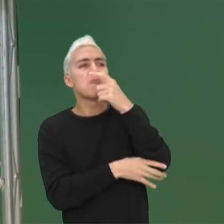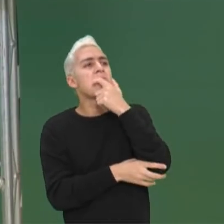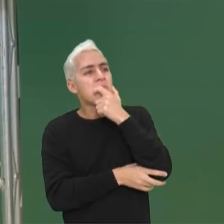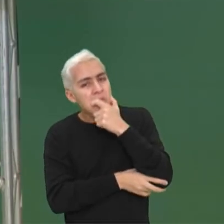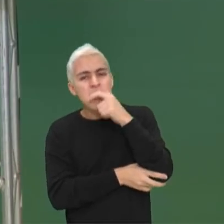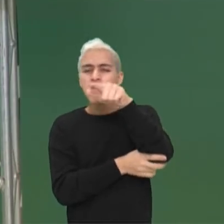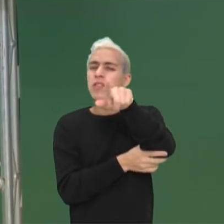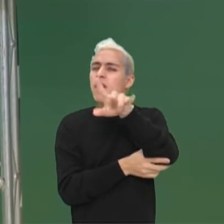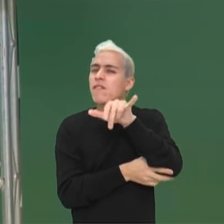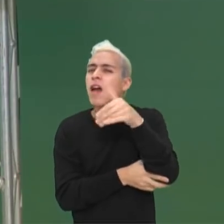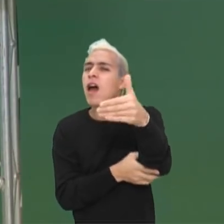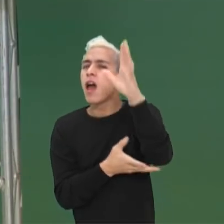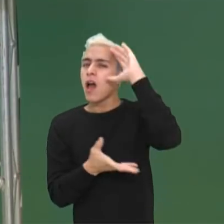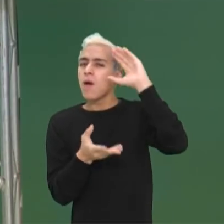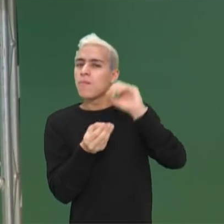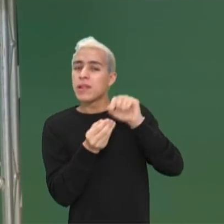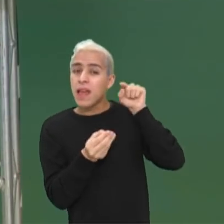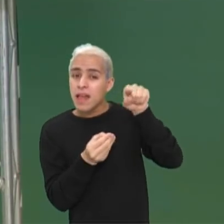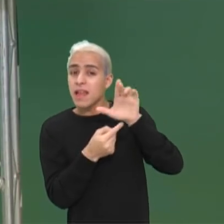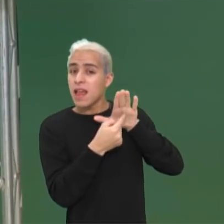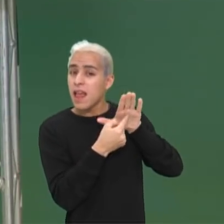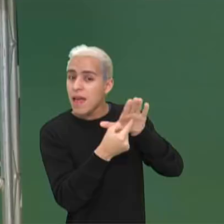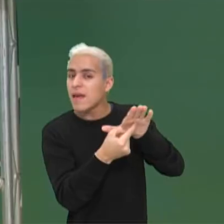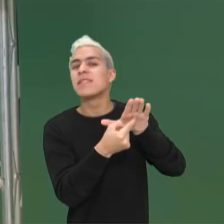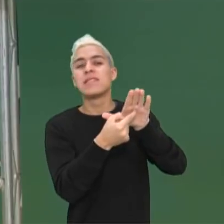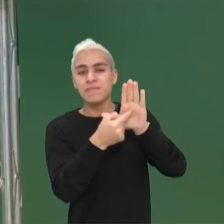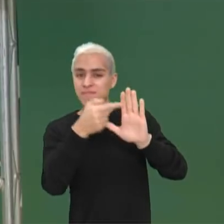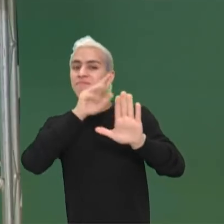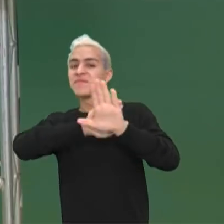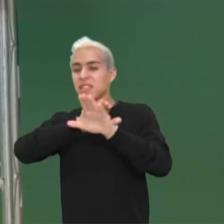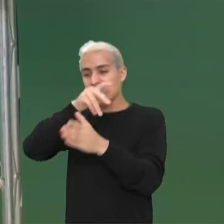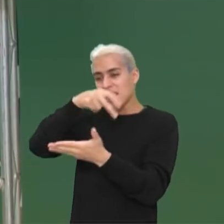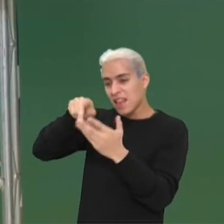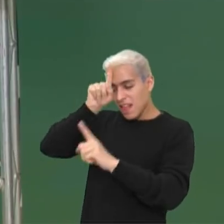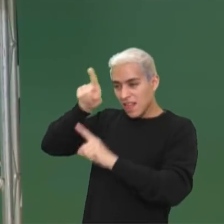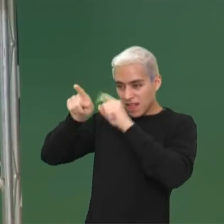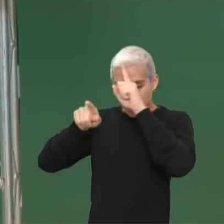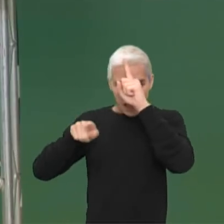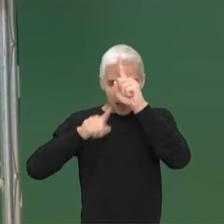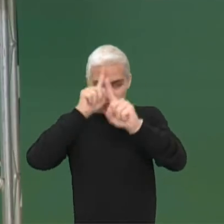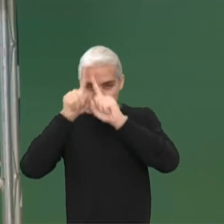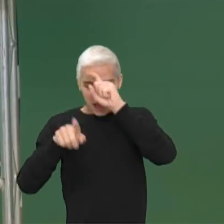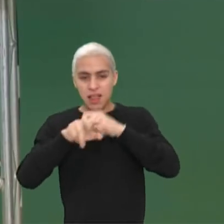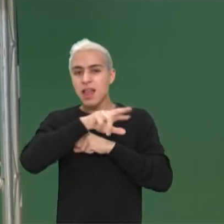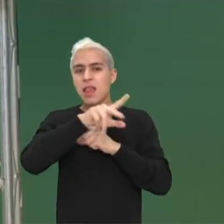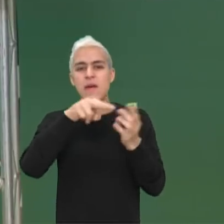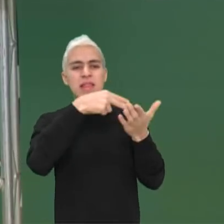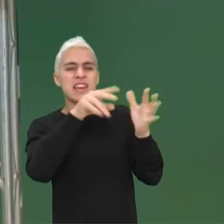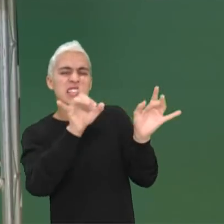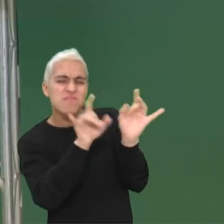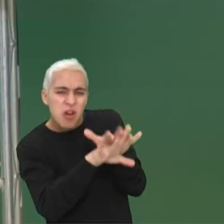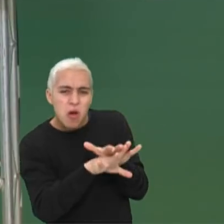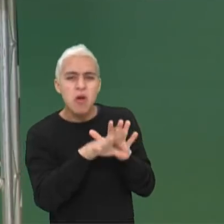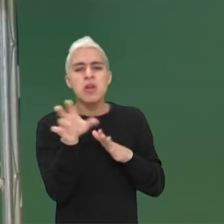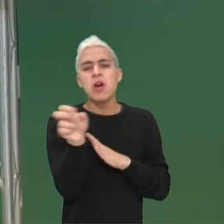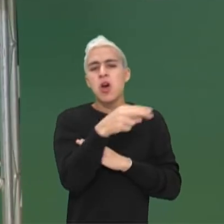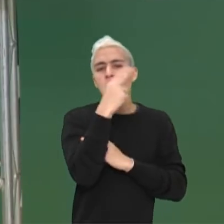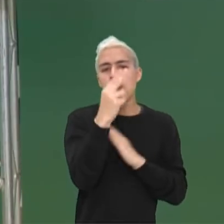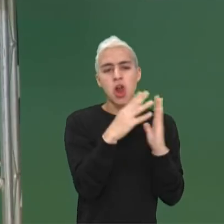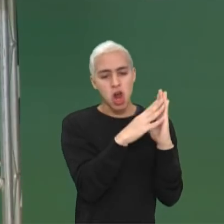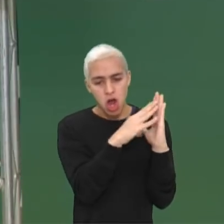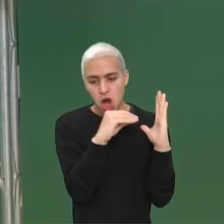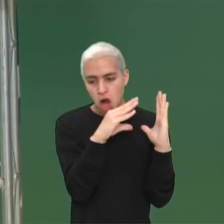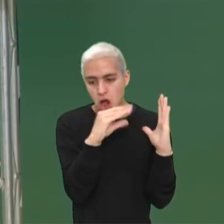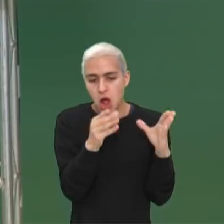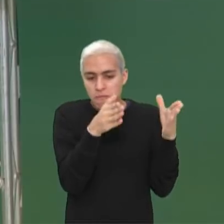vão entender que aquilo é uma apresentação da dança criativa e não uma dança que já é feita ou um passo